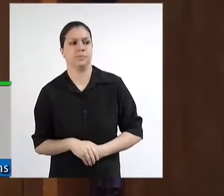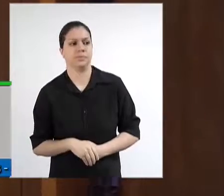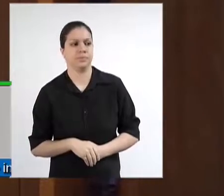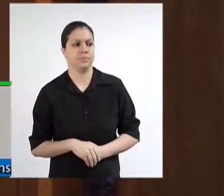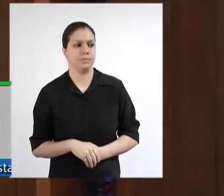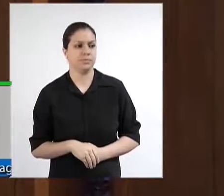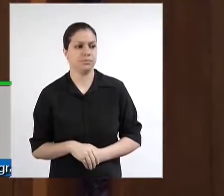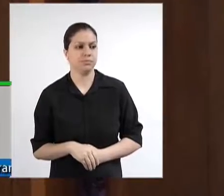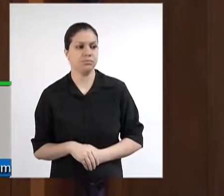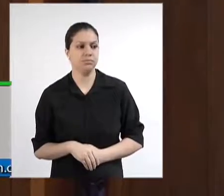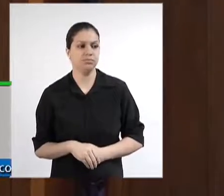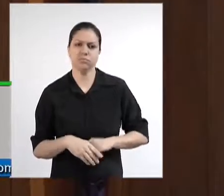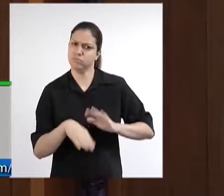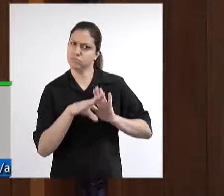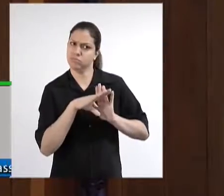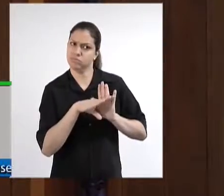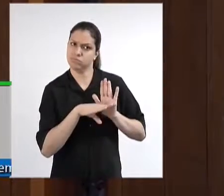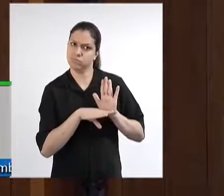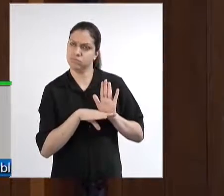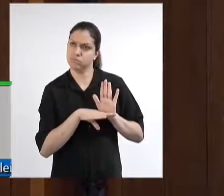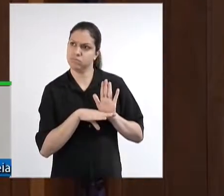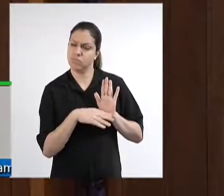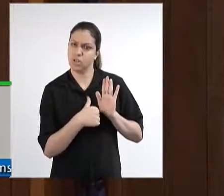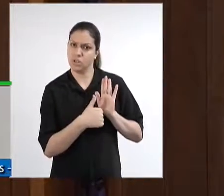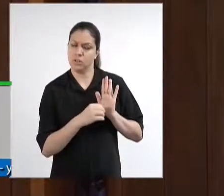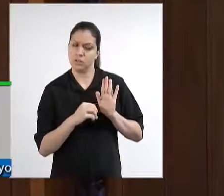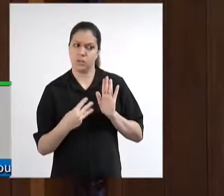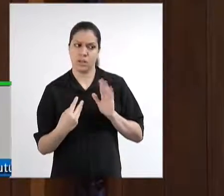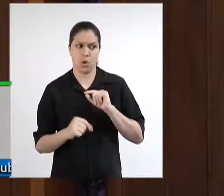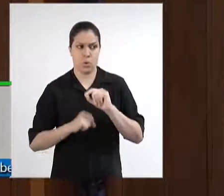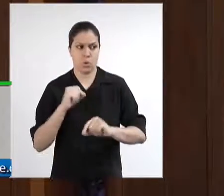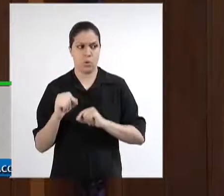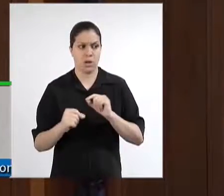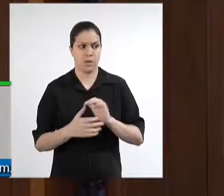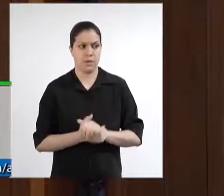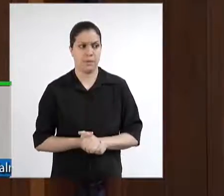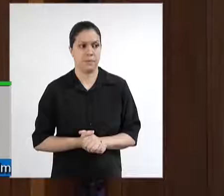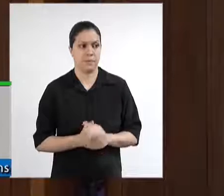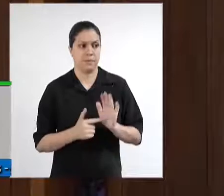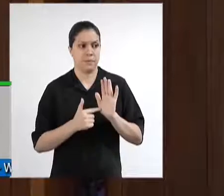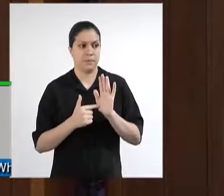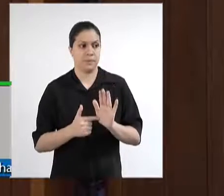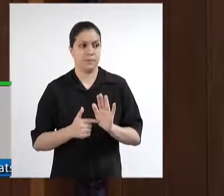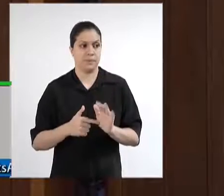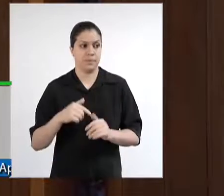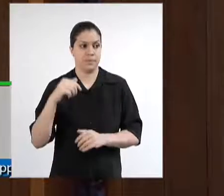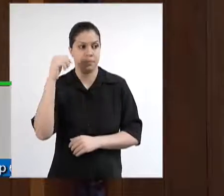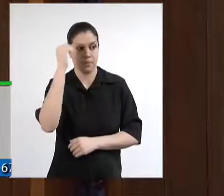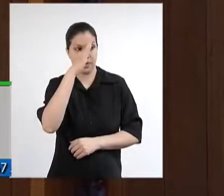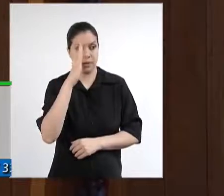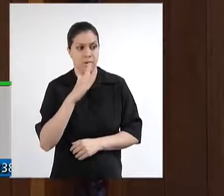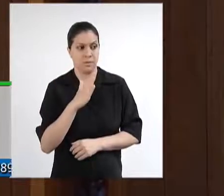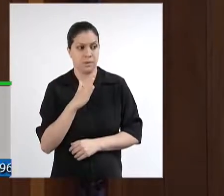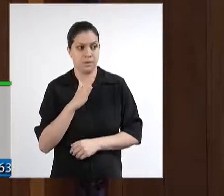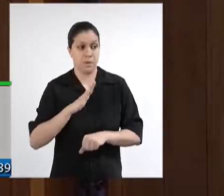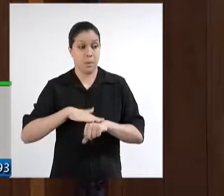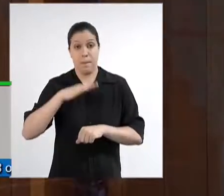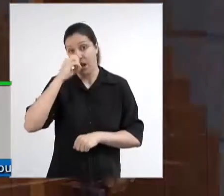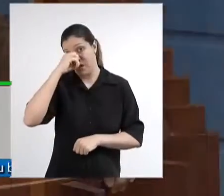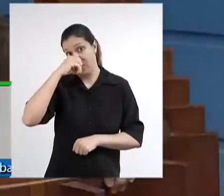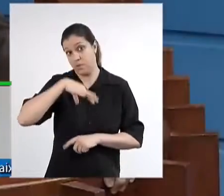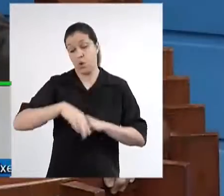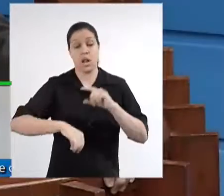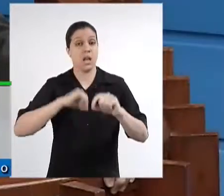Essa colocação, ela coloca o Brasil como um país mais violento do que o Haiti.